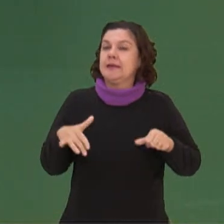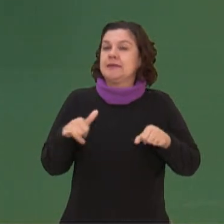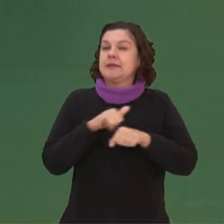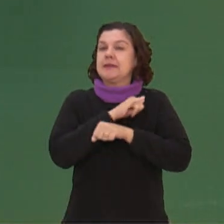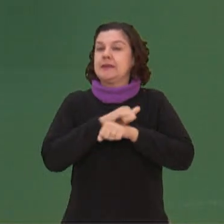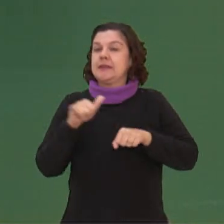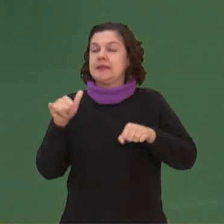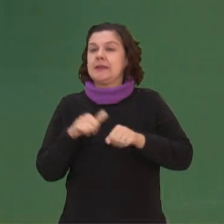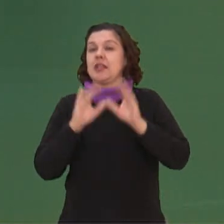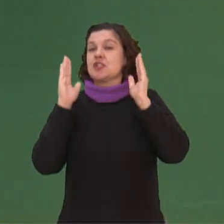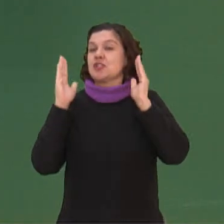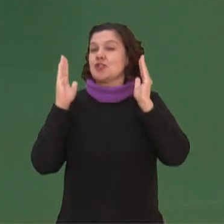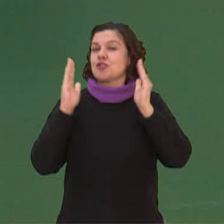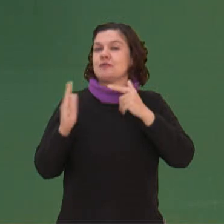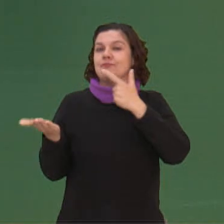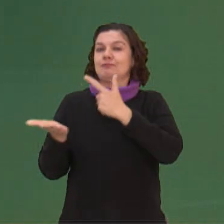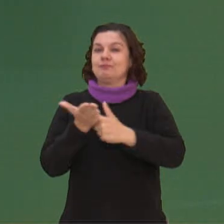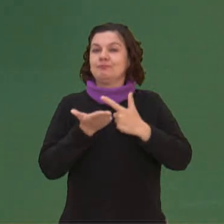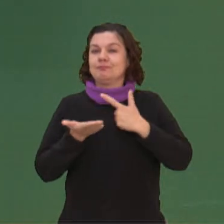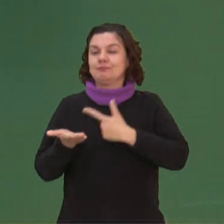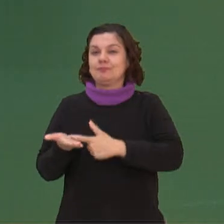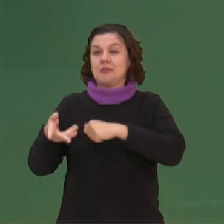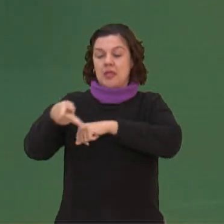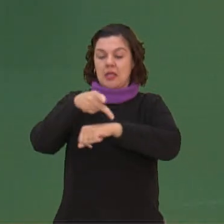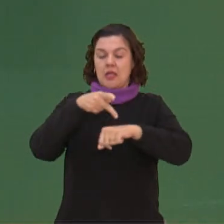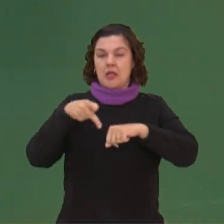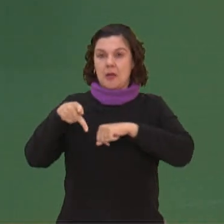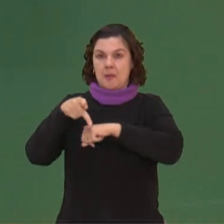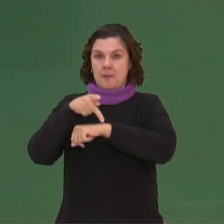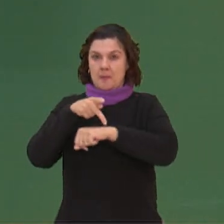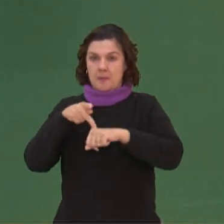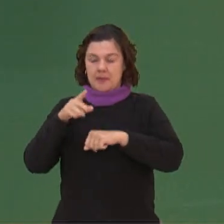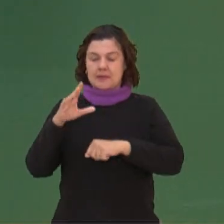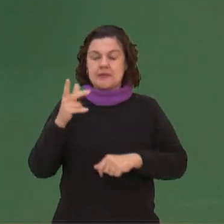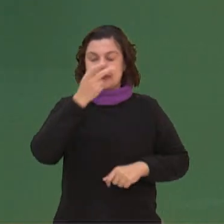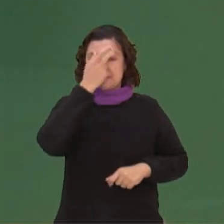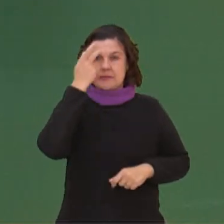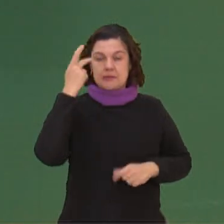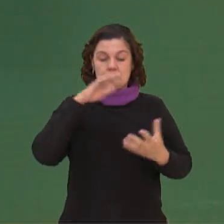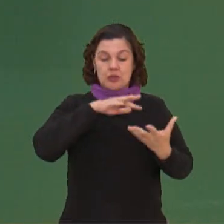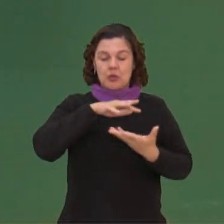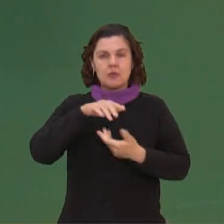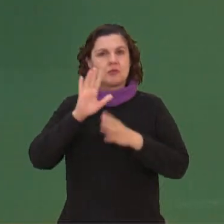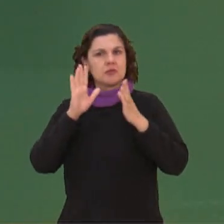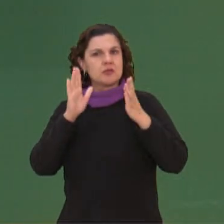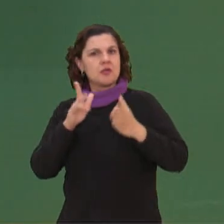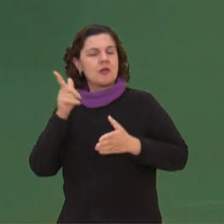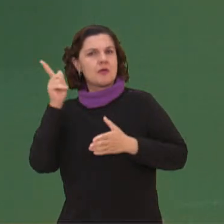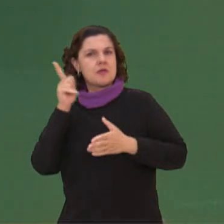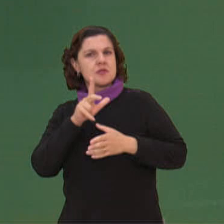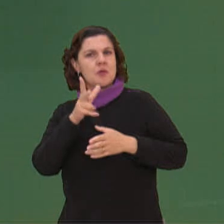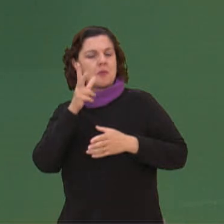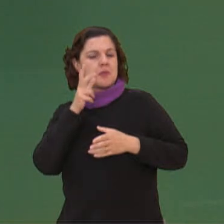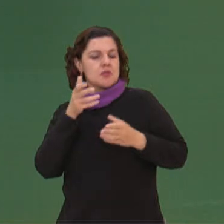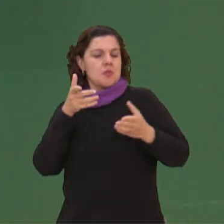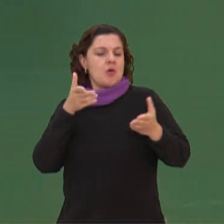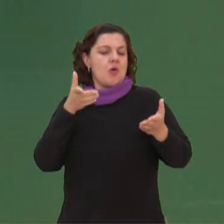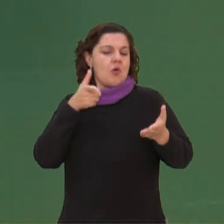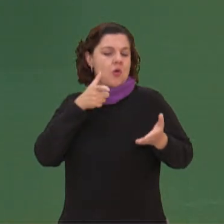estratégias que já se fez entre os países na humanidade. Você consegue imaginar que um dia para o